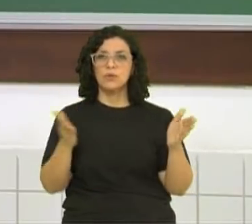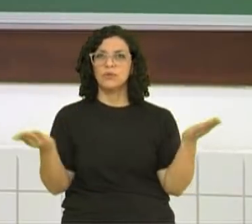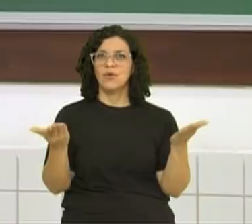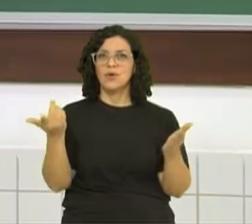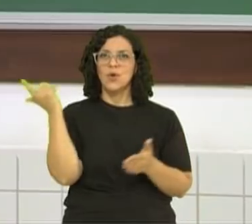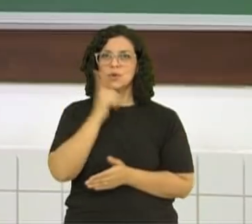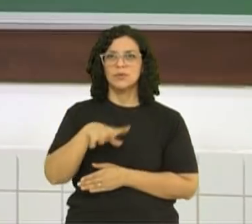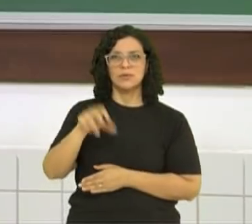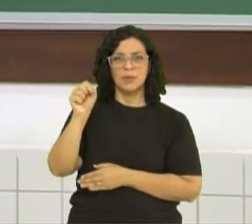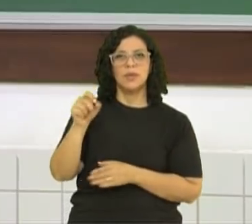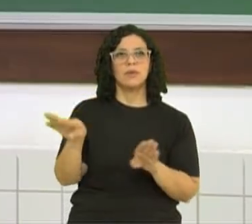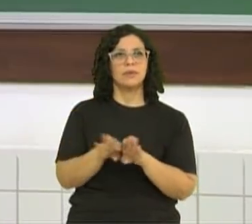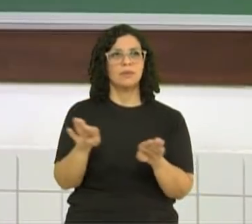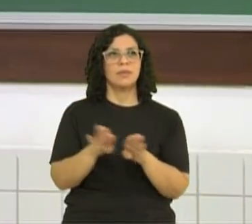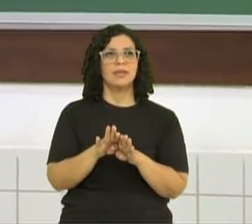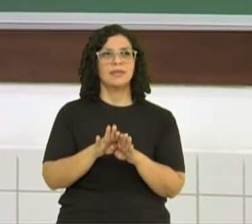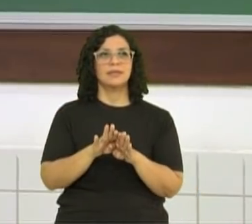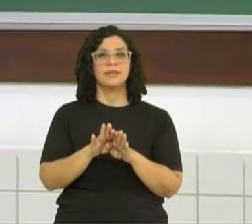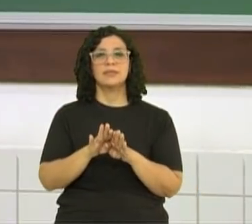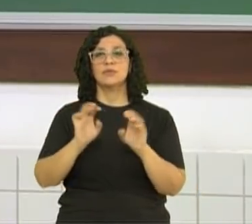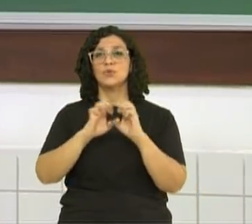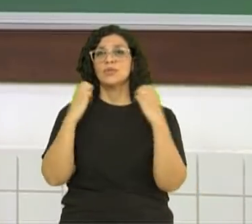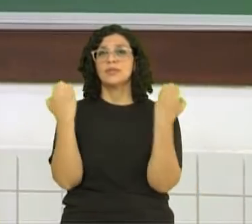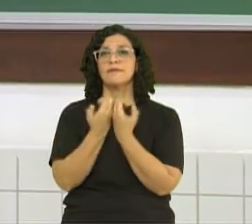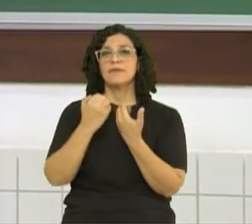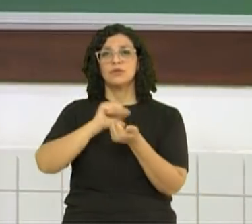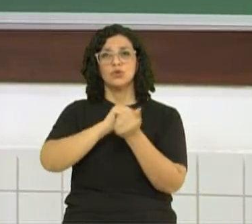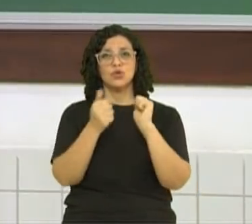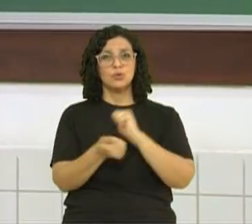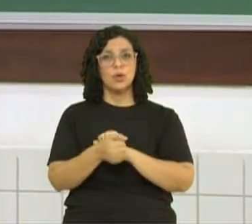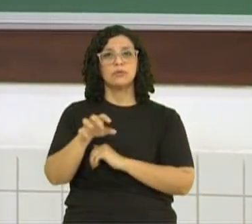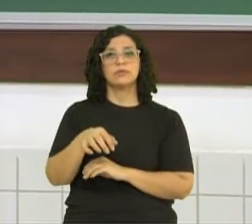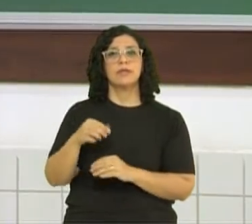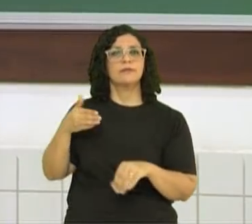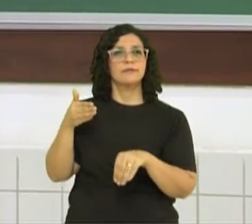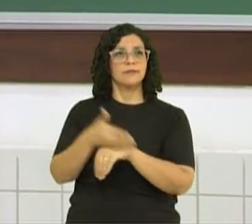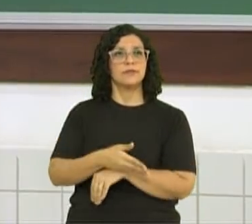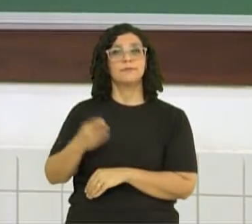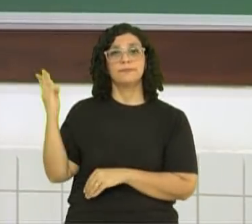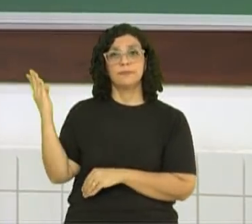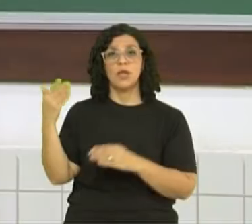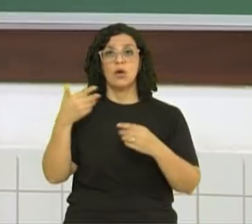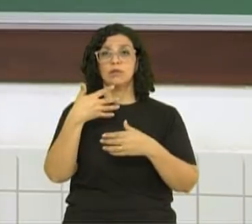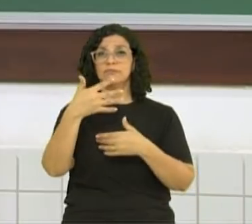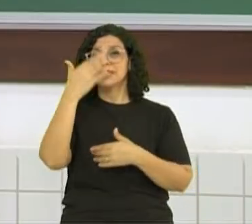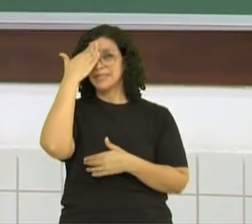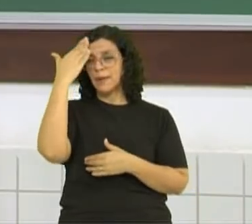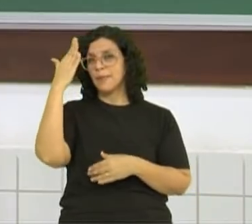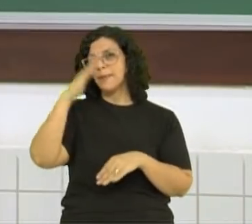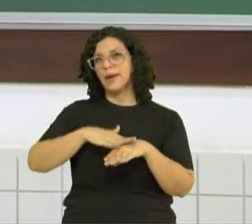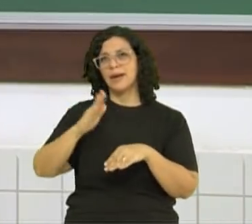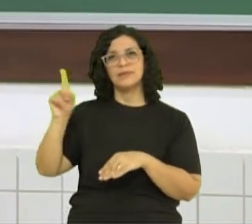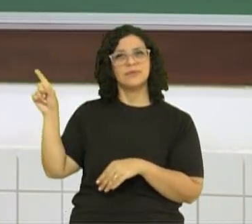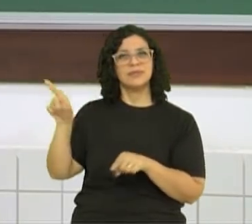Então são os grandes eventos esportivos que existem dentro dos esportes de invasão. O quadro Saiba Mais aqui